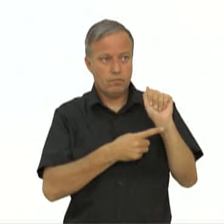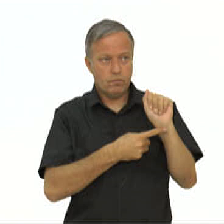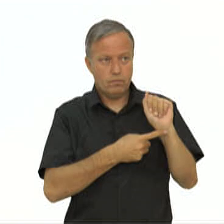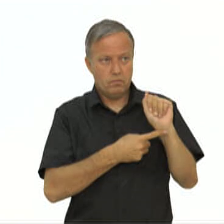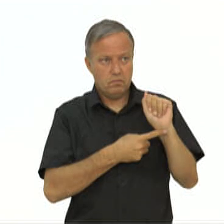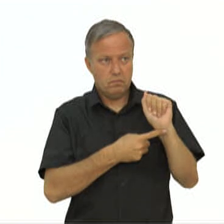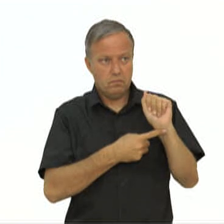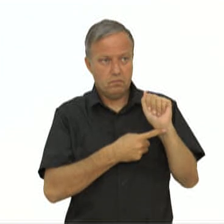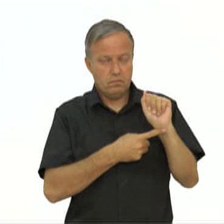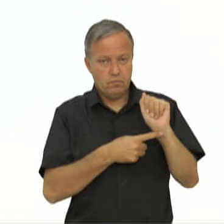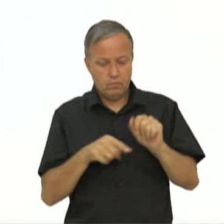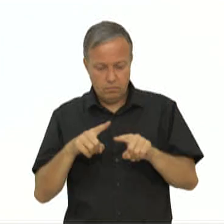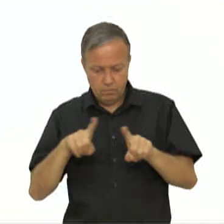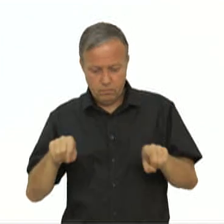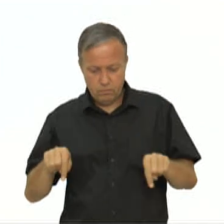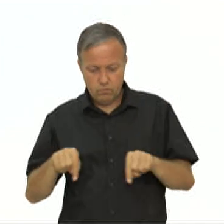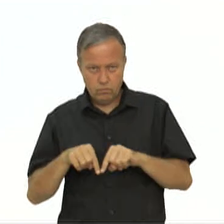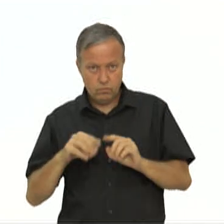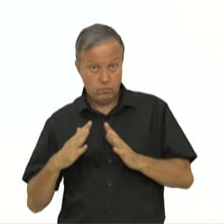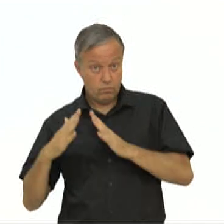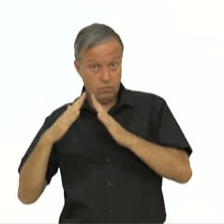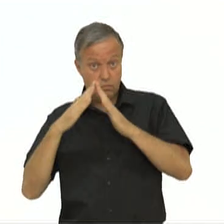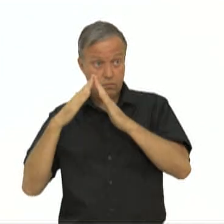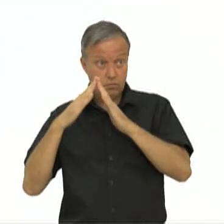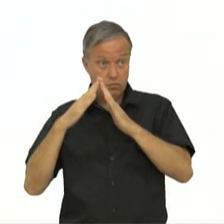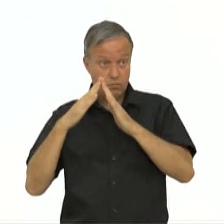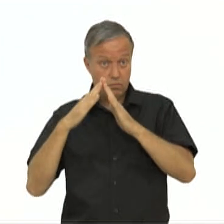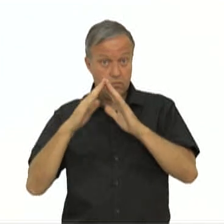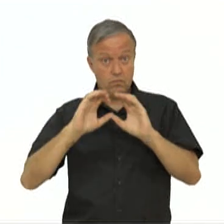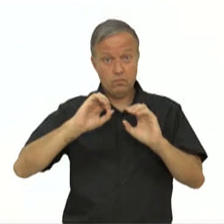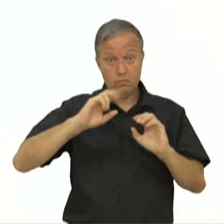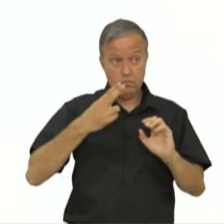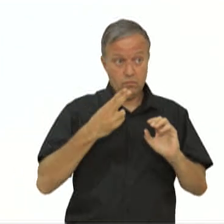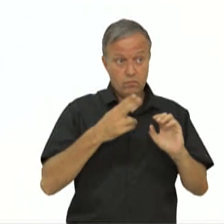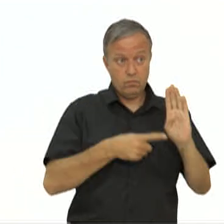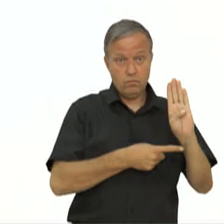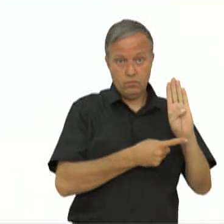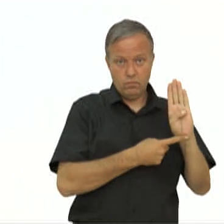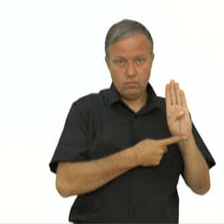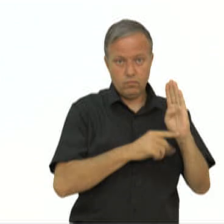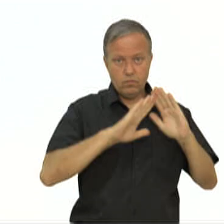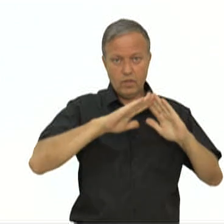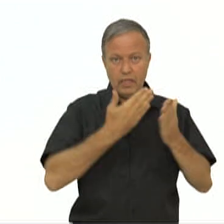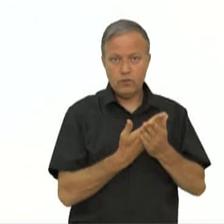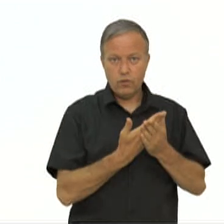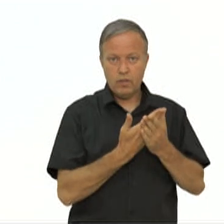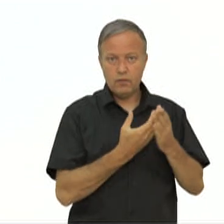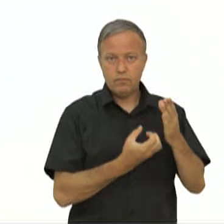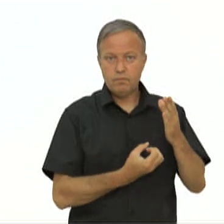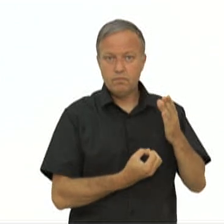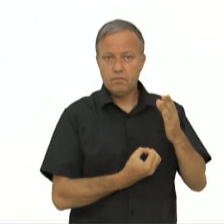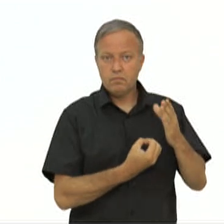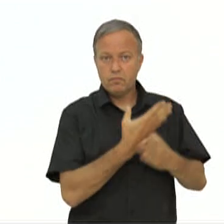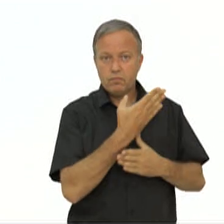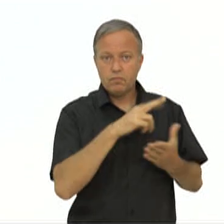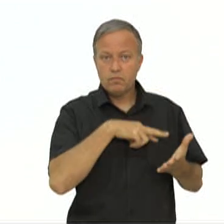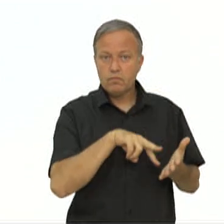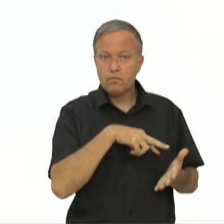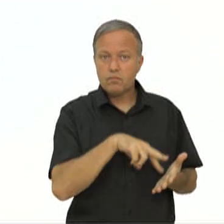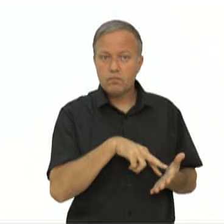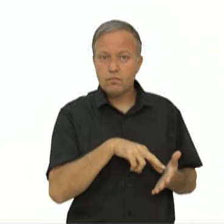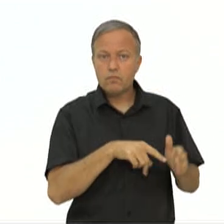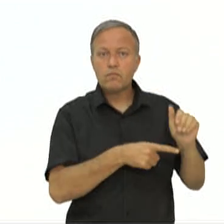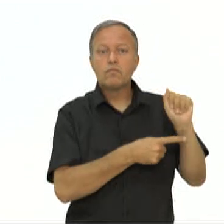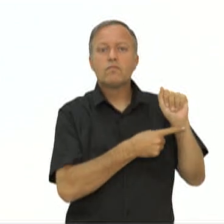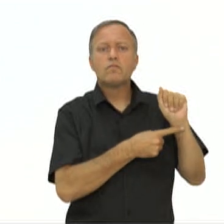Nos salões dos palácios, B. Na Academia Real de Música e Dança. Eu vou dar um tempinho aí